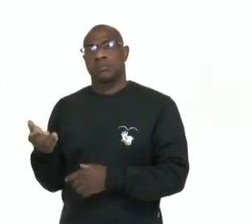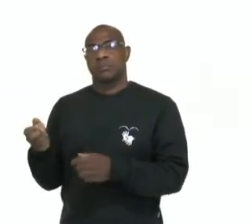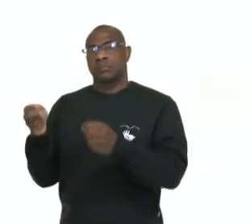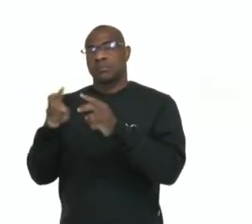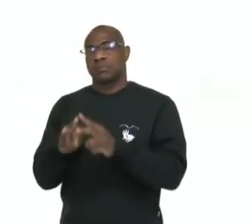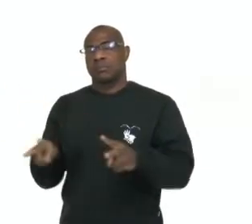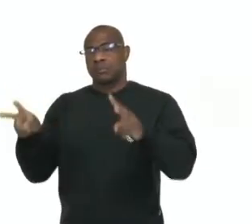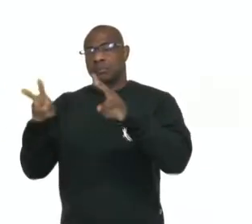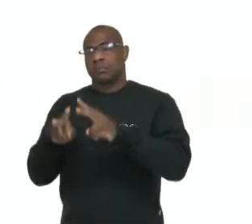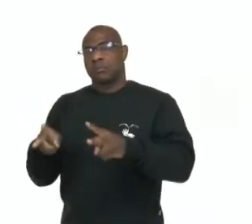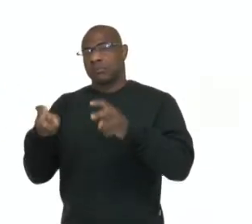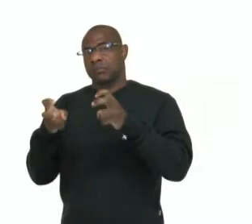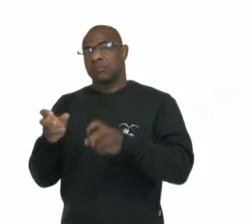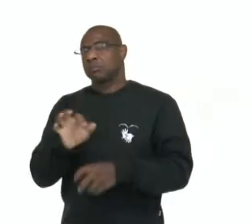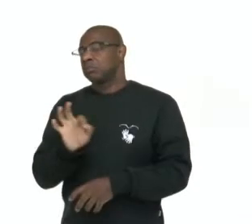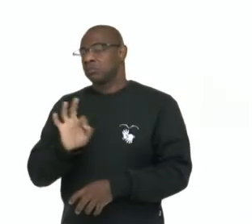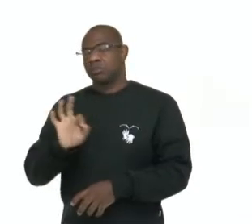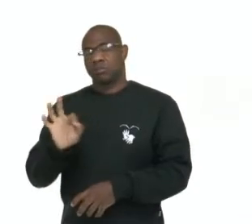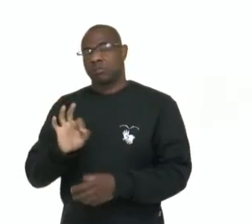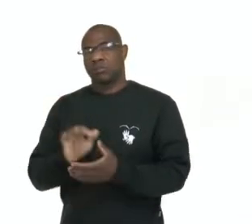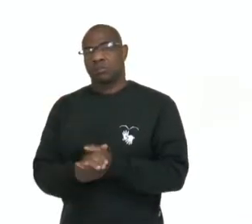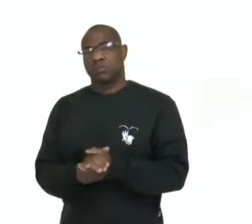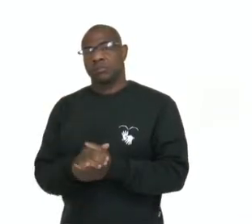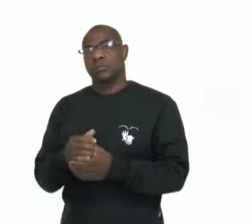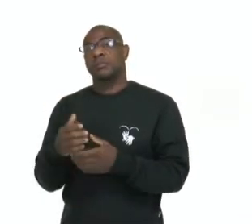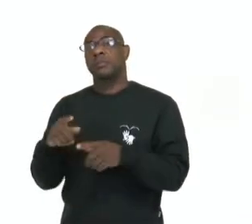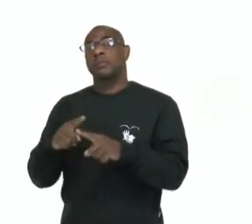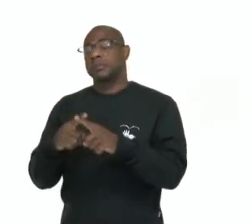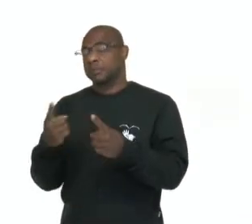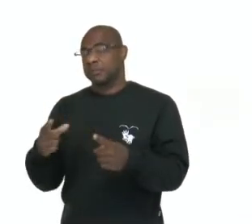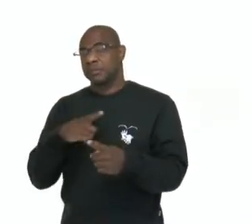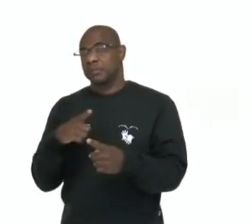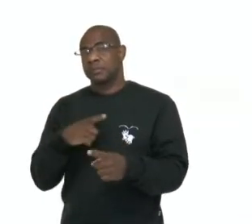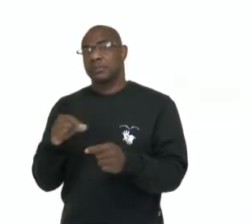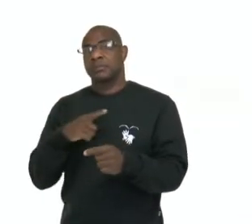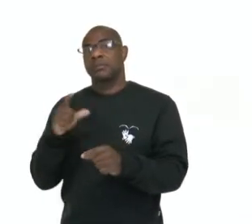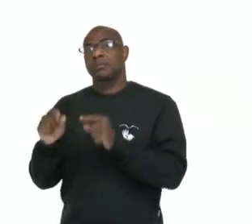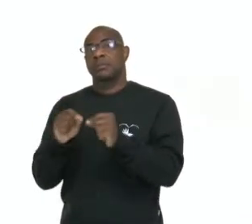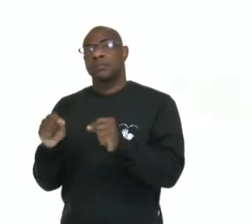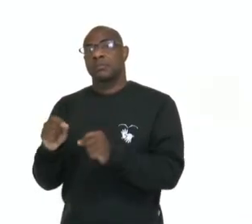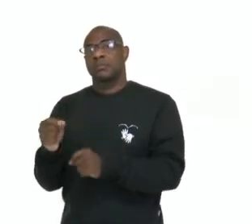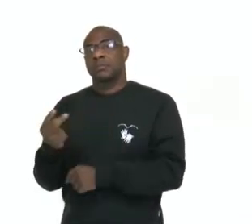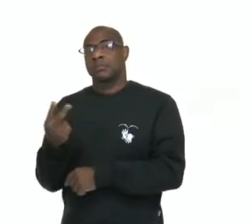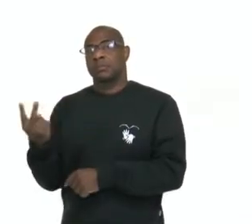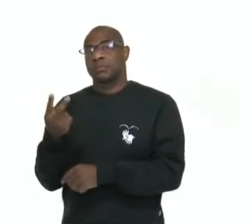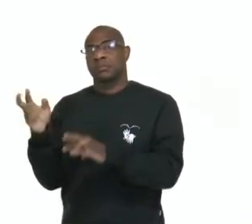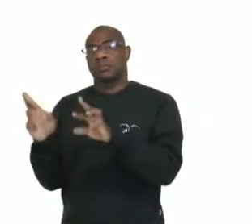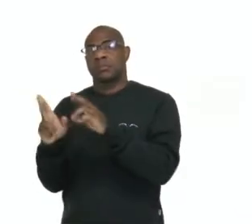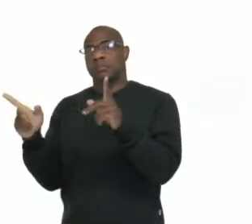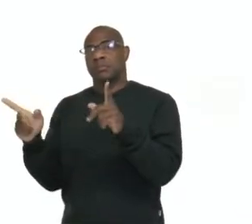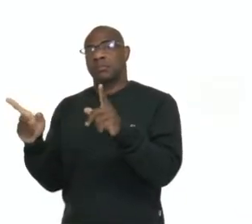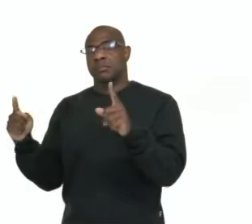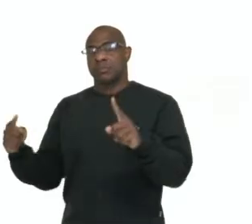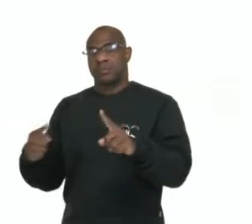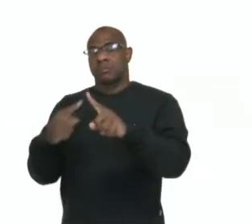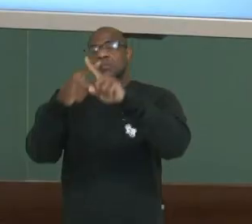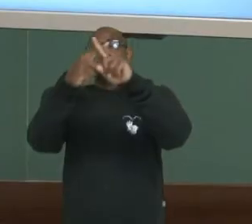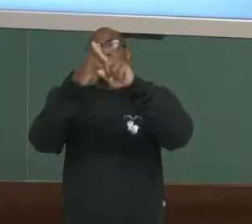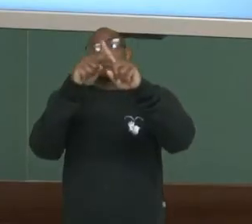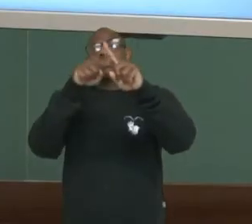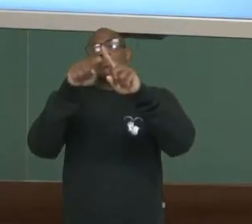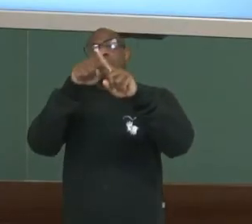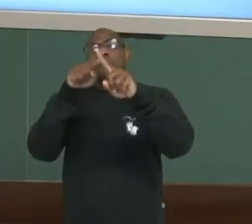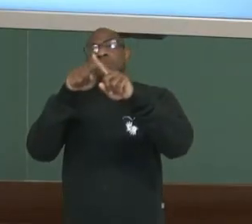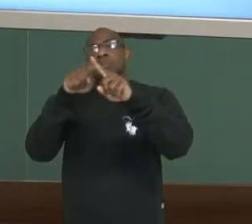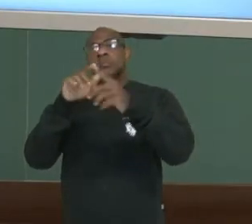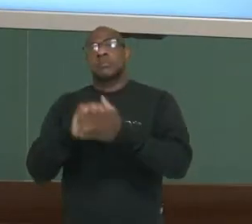no desenho geométrico aqui para a gente verificar. Mas eles têm ângulos diferentes, já que elas se cruzam num ponto